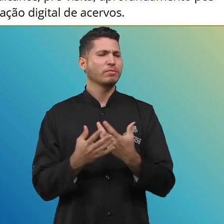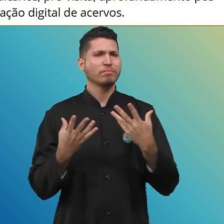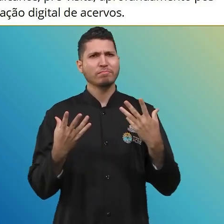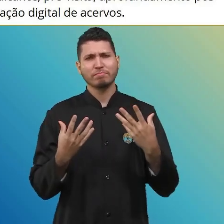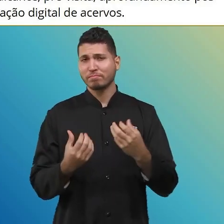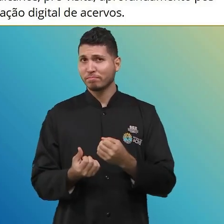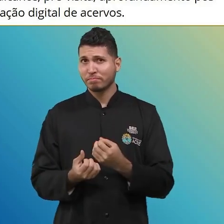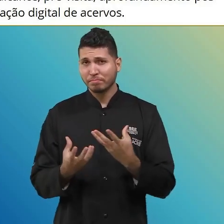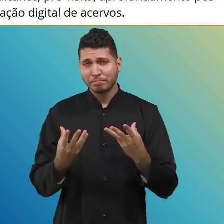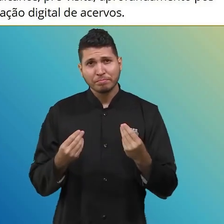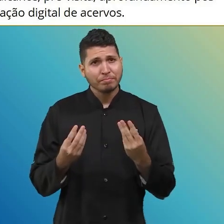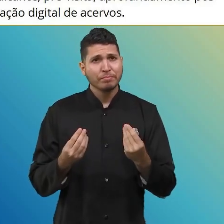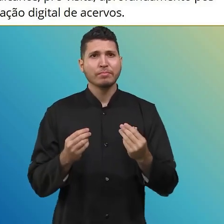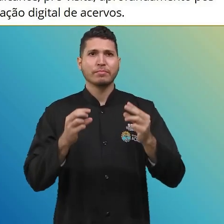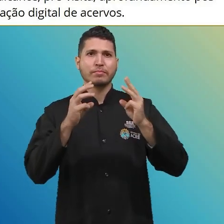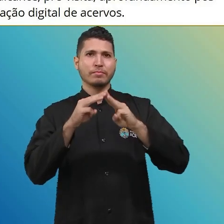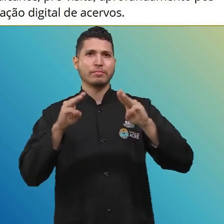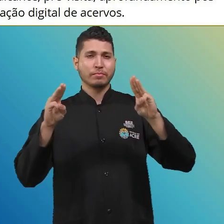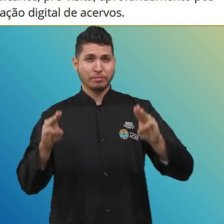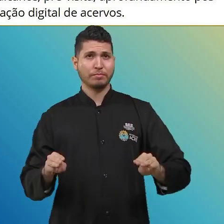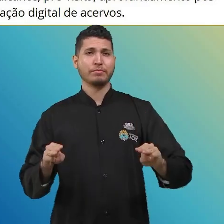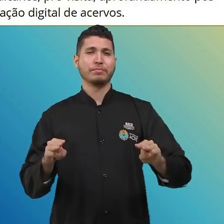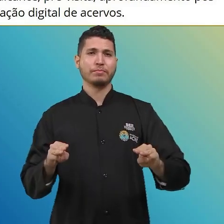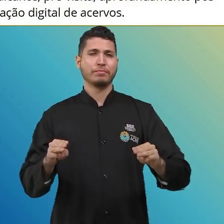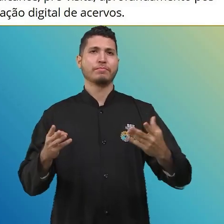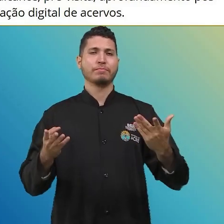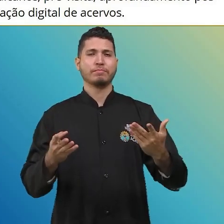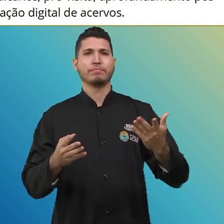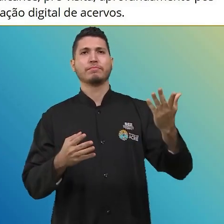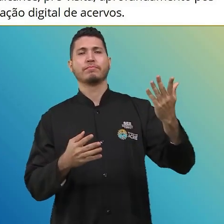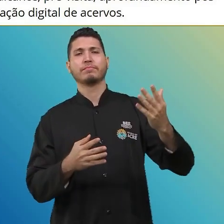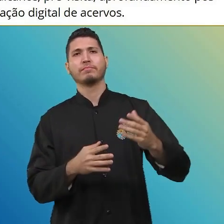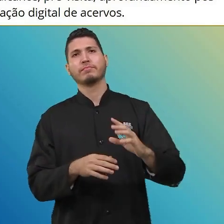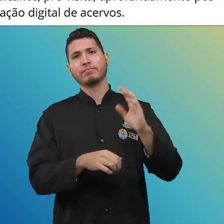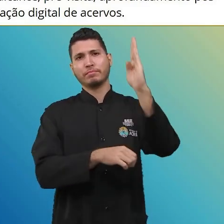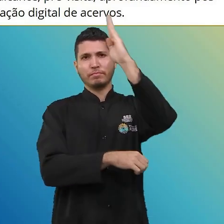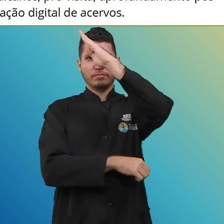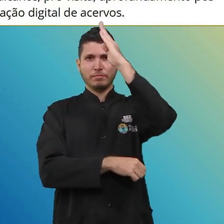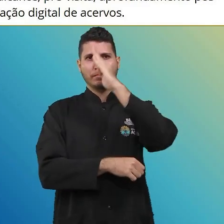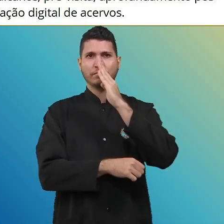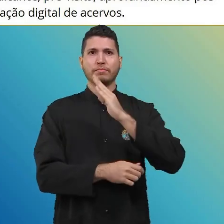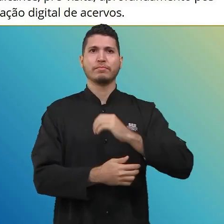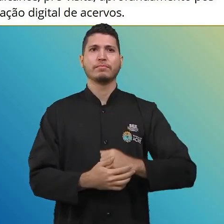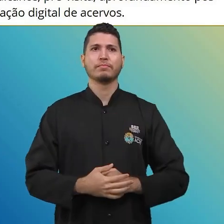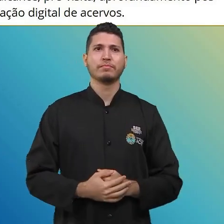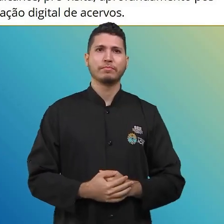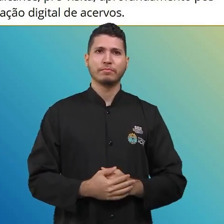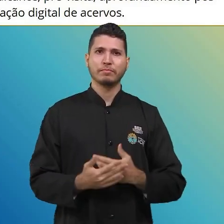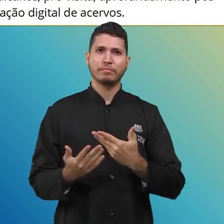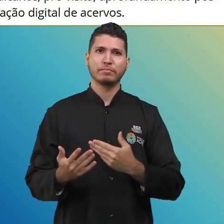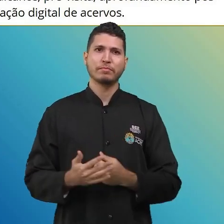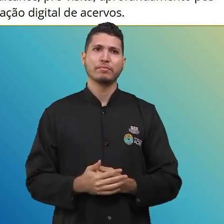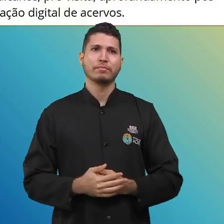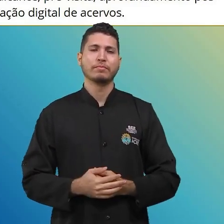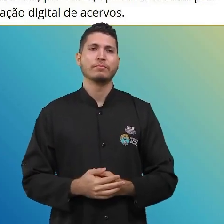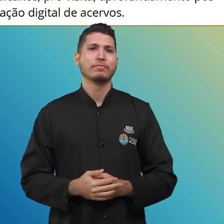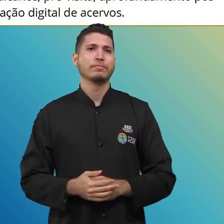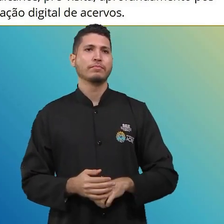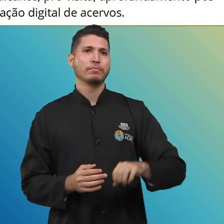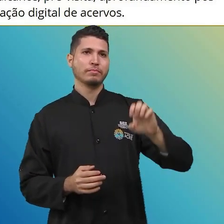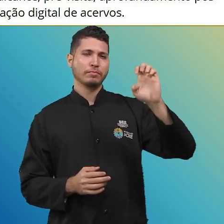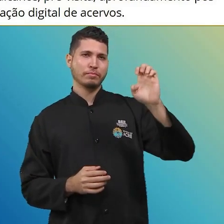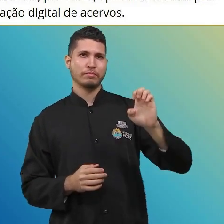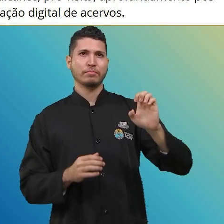ver a diferença entre museu físico e museu virtual. Então, aí no seu lado esquerdo